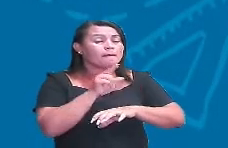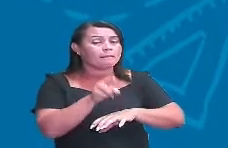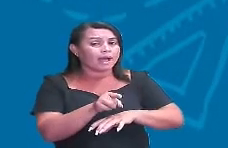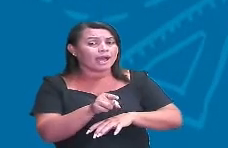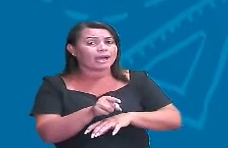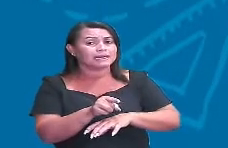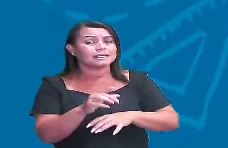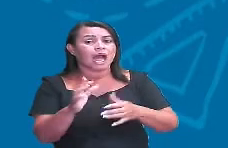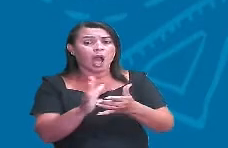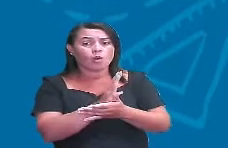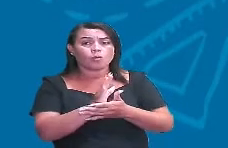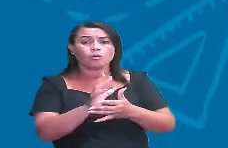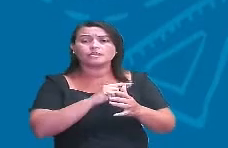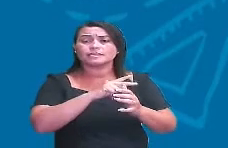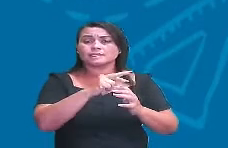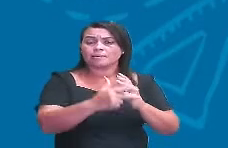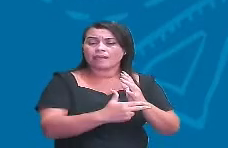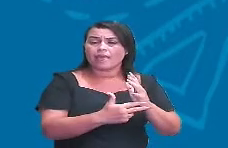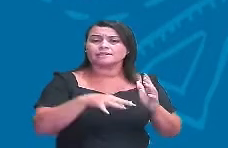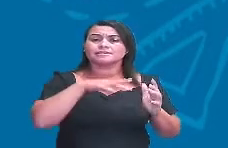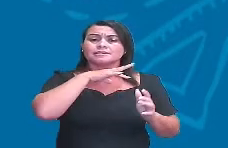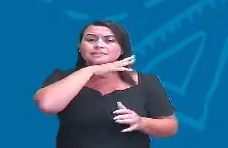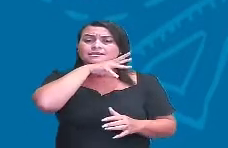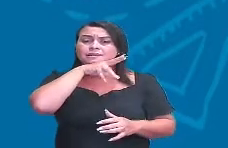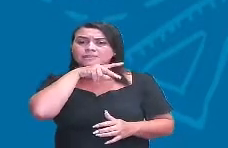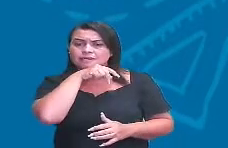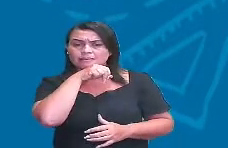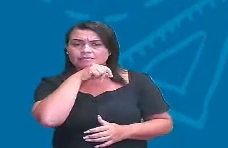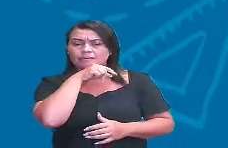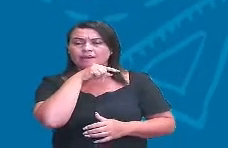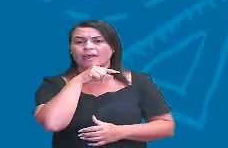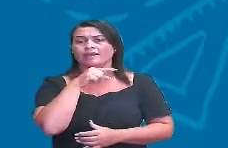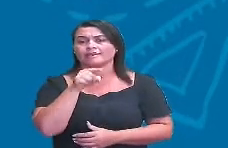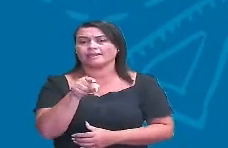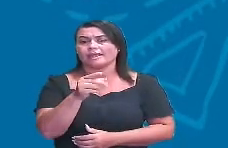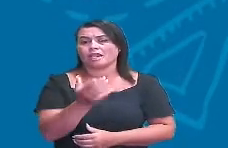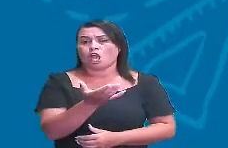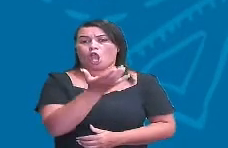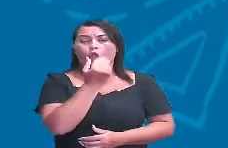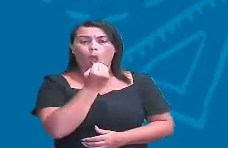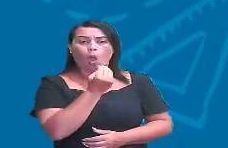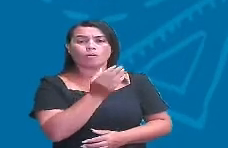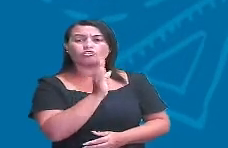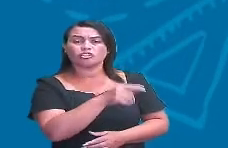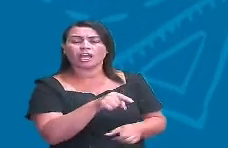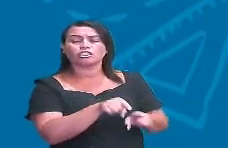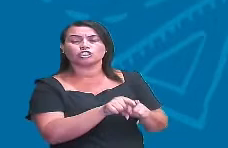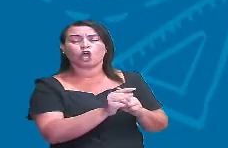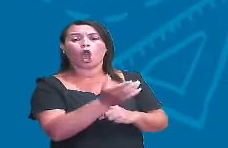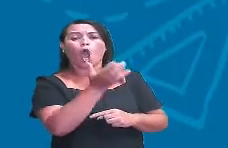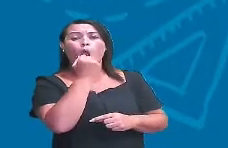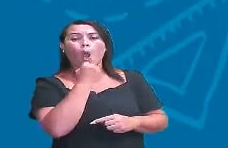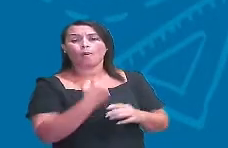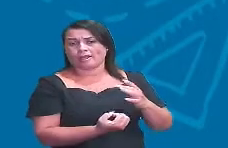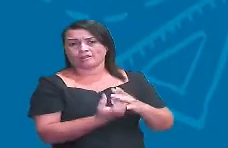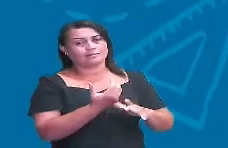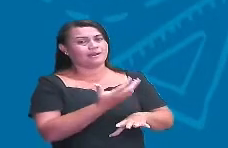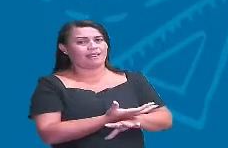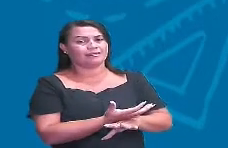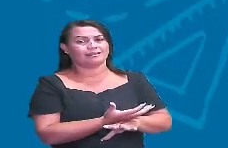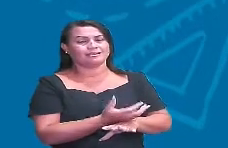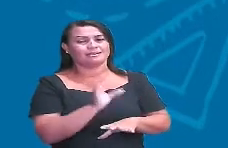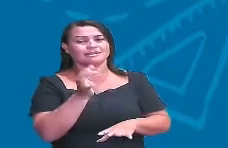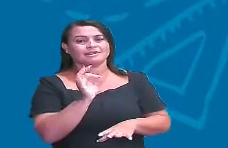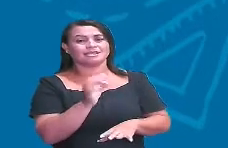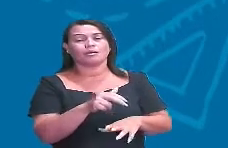porque algumas espécies de animais as quais o leão ele se alimenta, essas espécies de animais se alimentam das plantas,